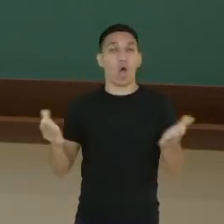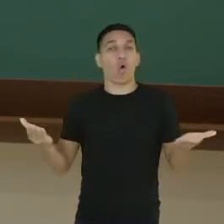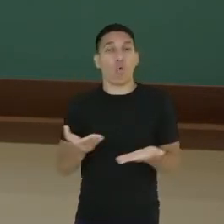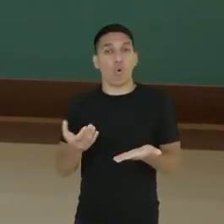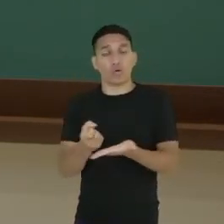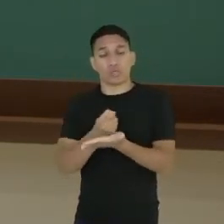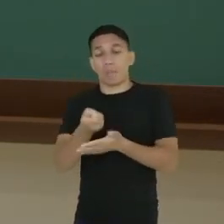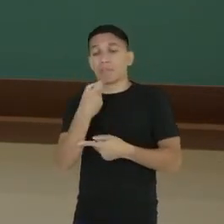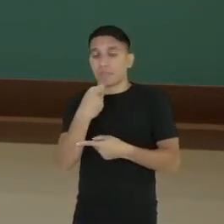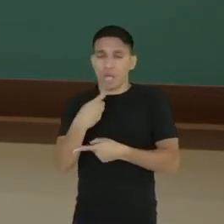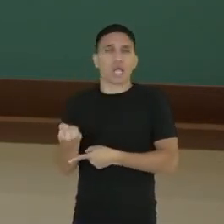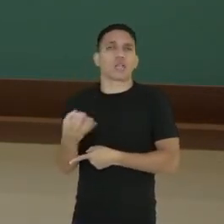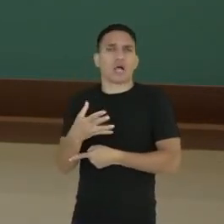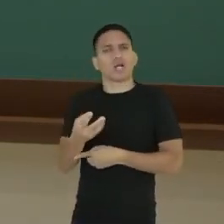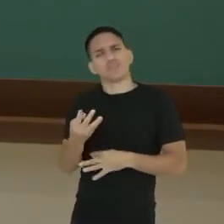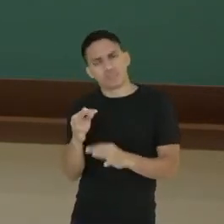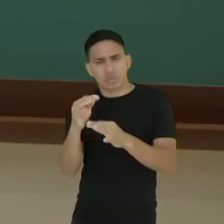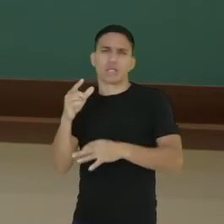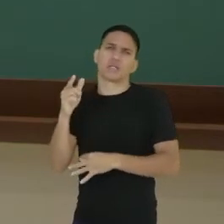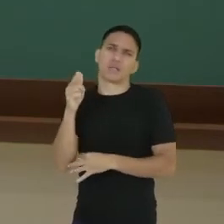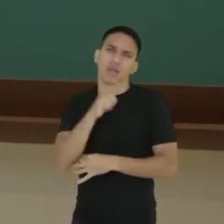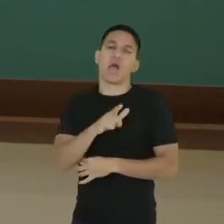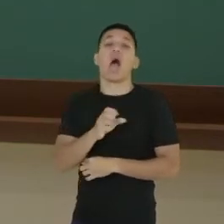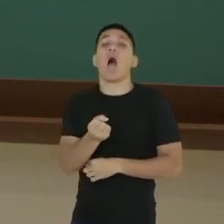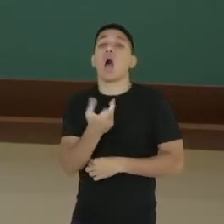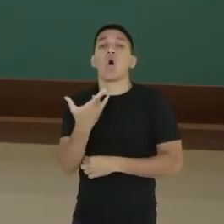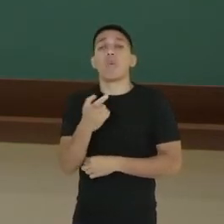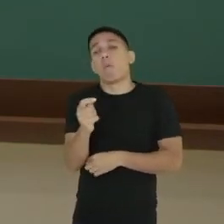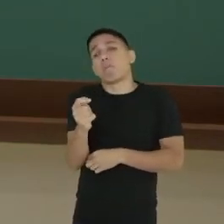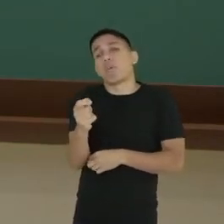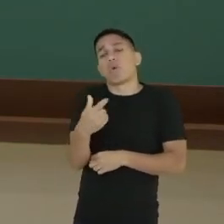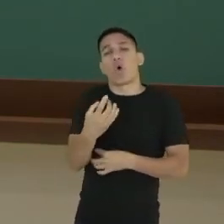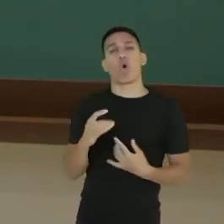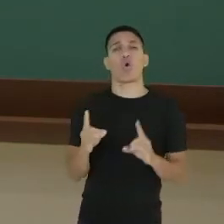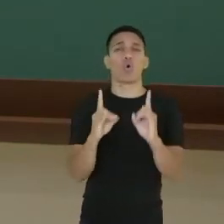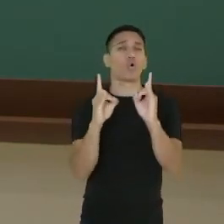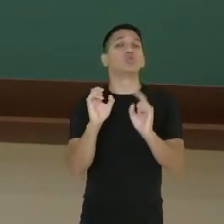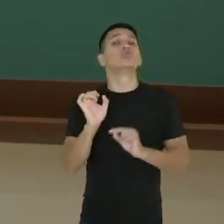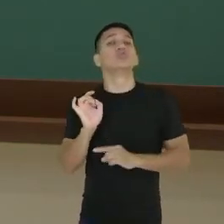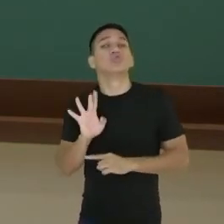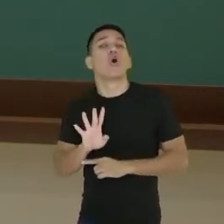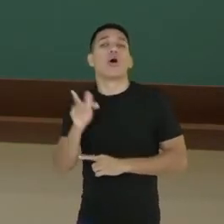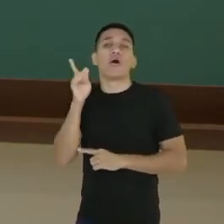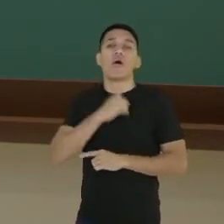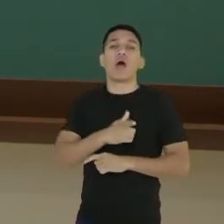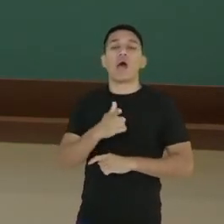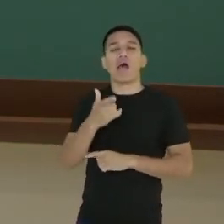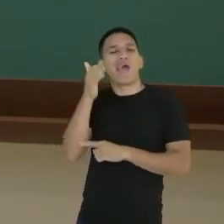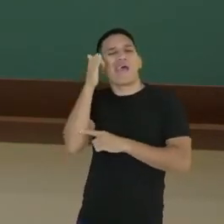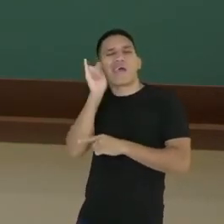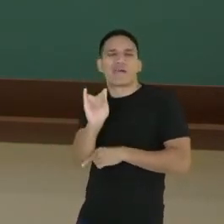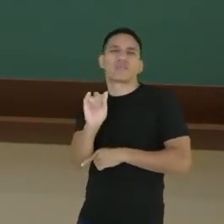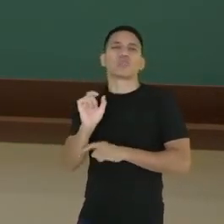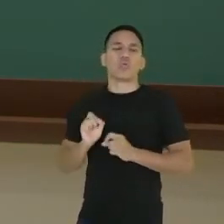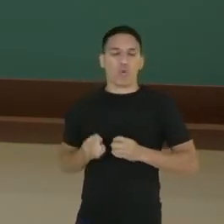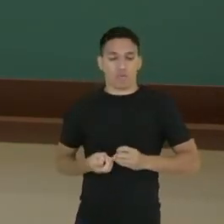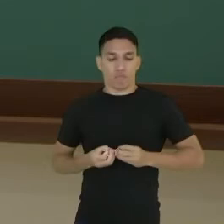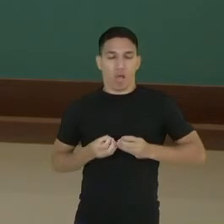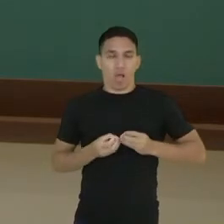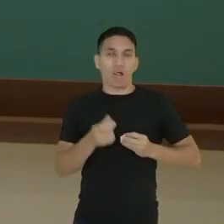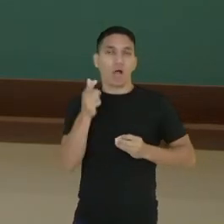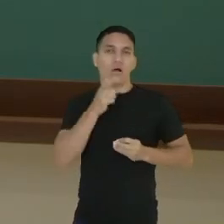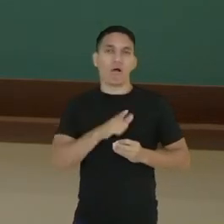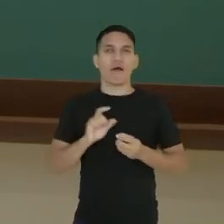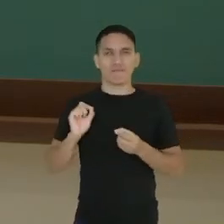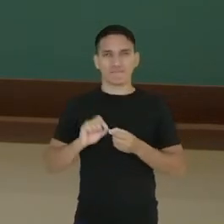modernas. Algumas delas têm uma baixa dosagem dos hormônios, né? O mínimo só para impedir o folículo de